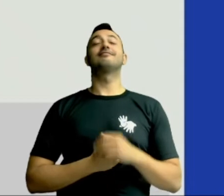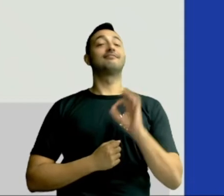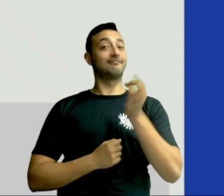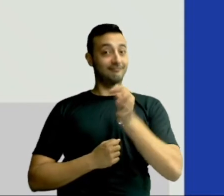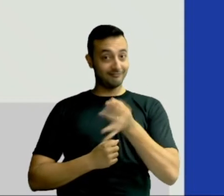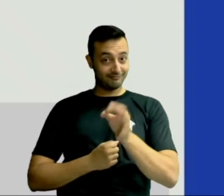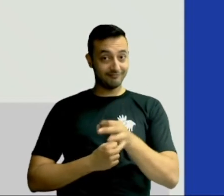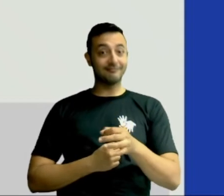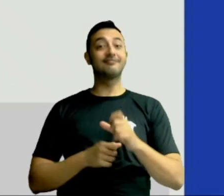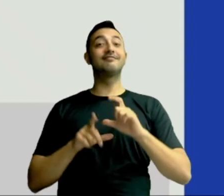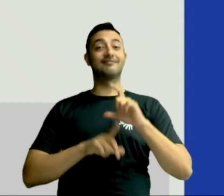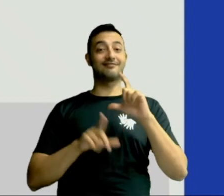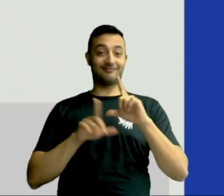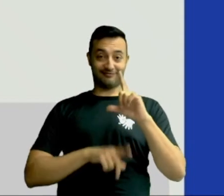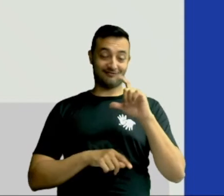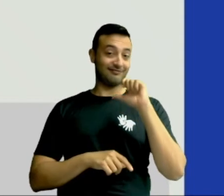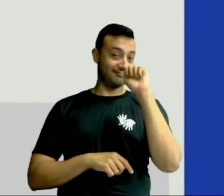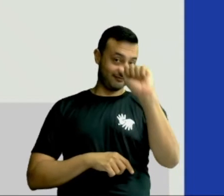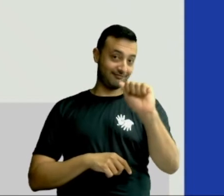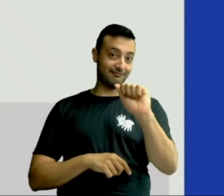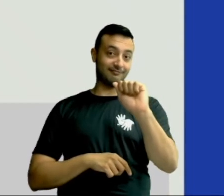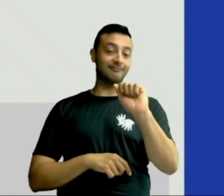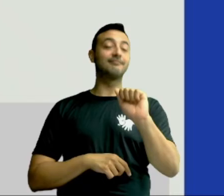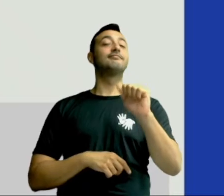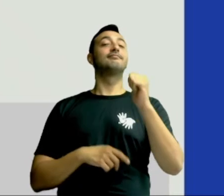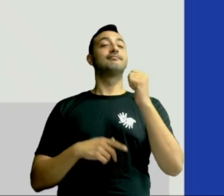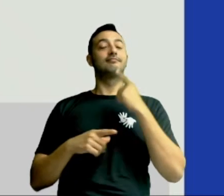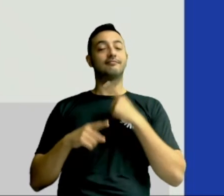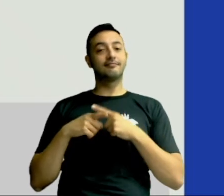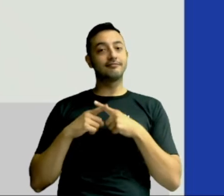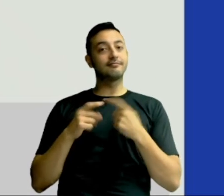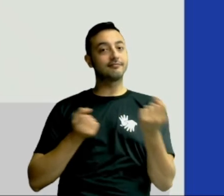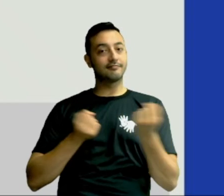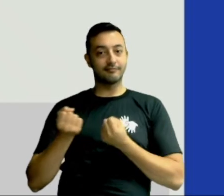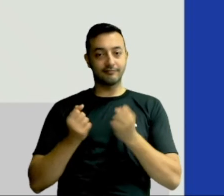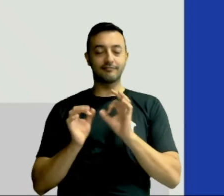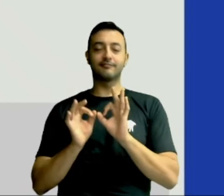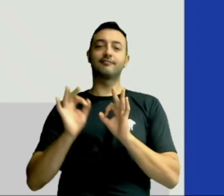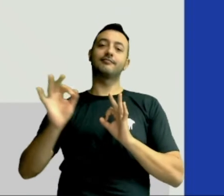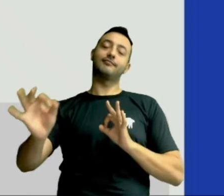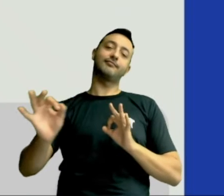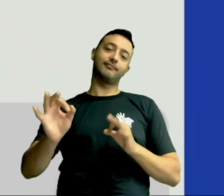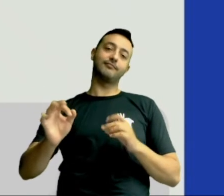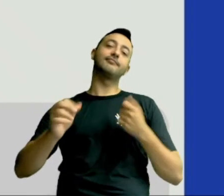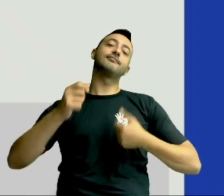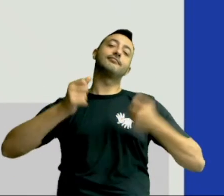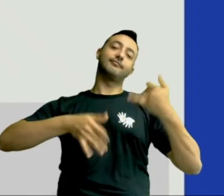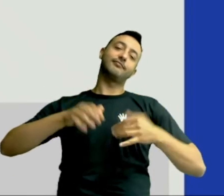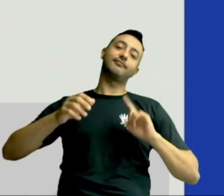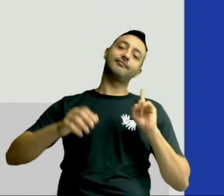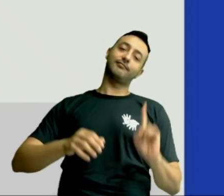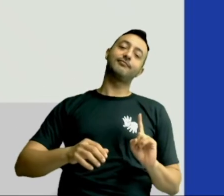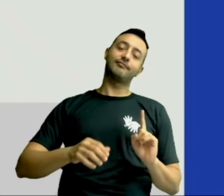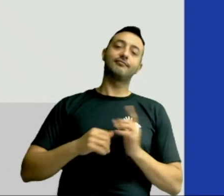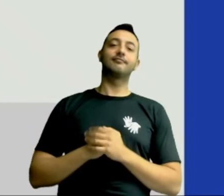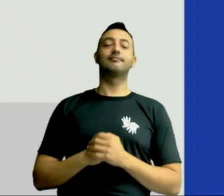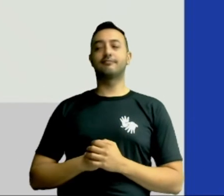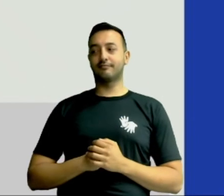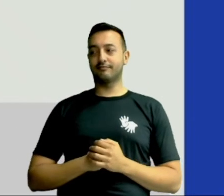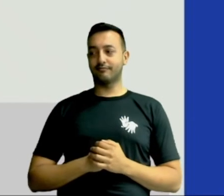isso muito bem da letra A porque o carro está distante do interlocutor